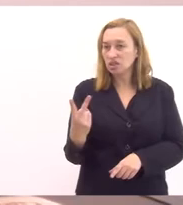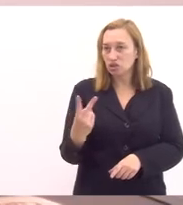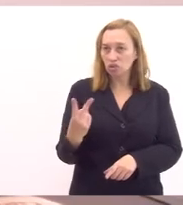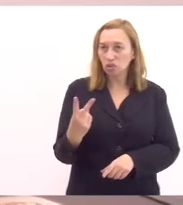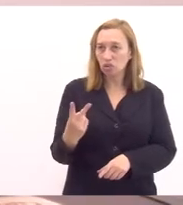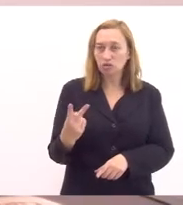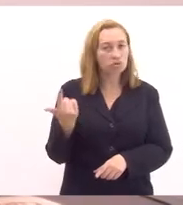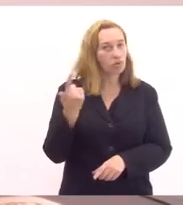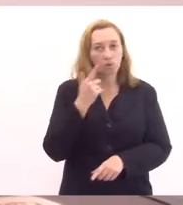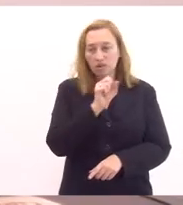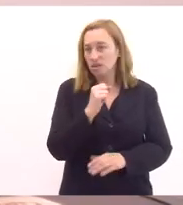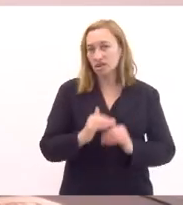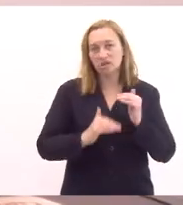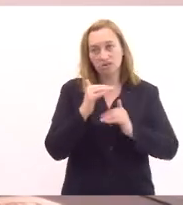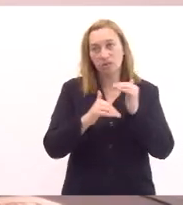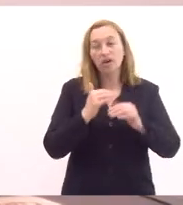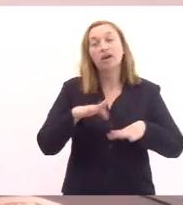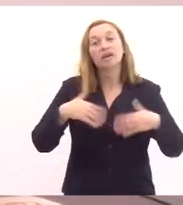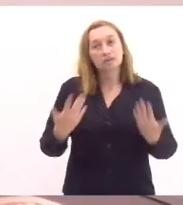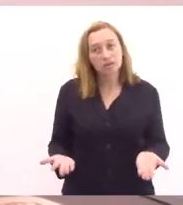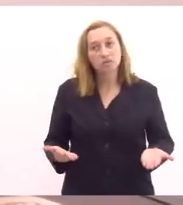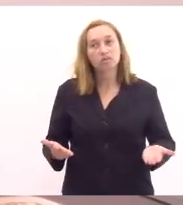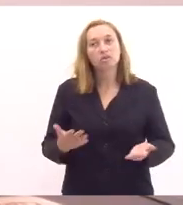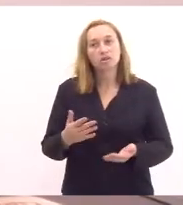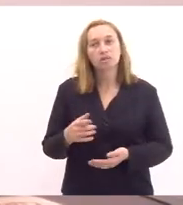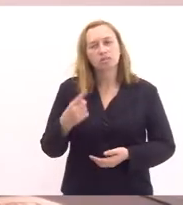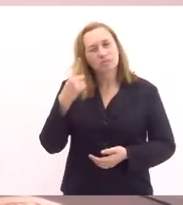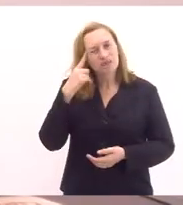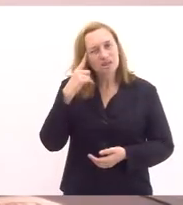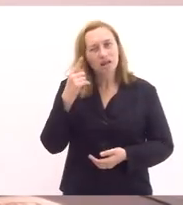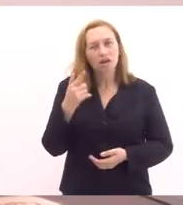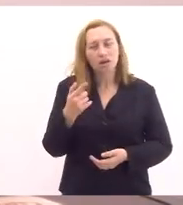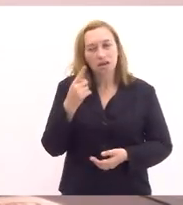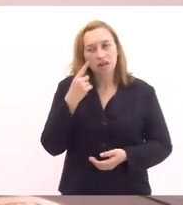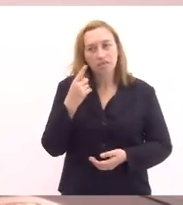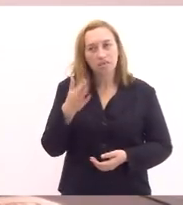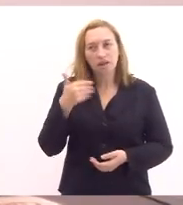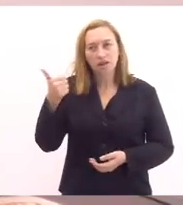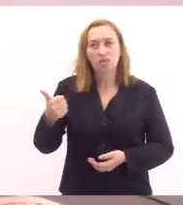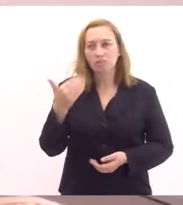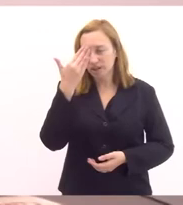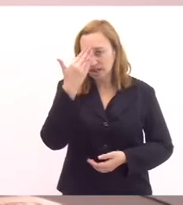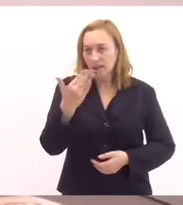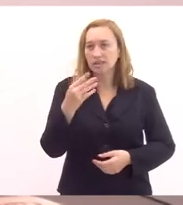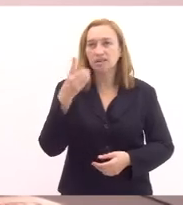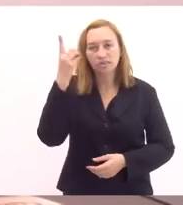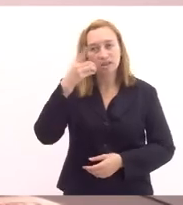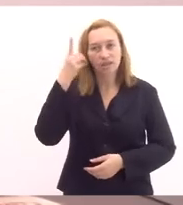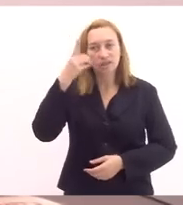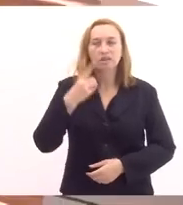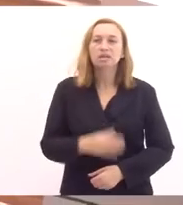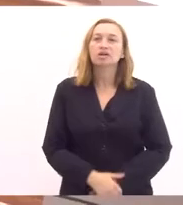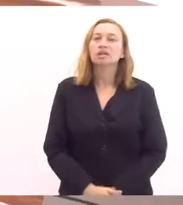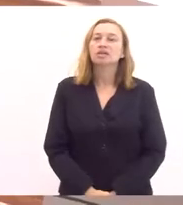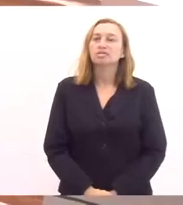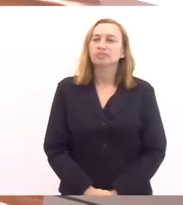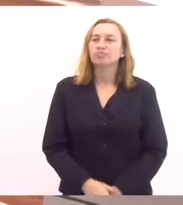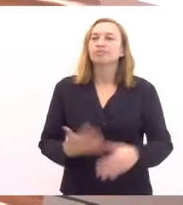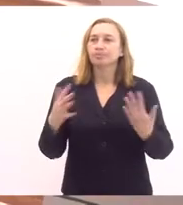elas vão conseguir desenvolver Então acho que é algo para gente ficar de olho Muito obrigado deputado